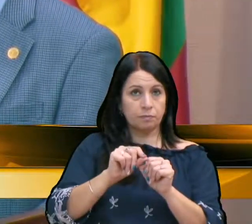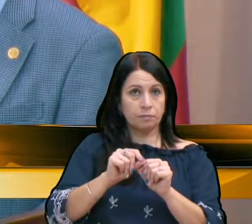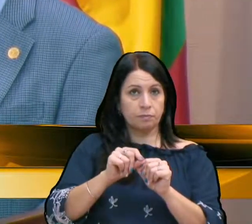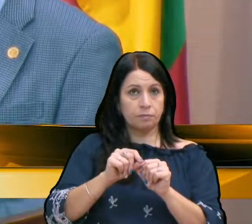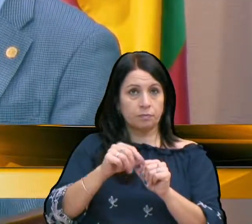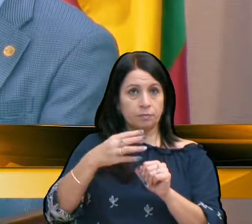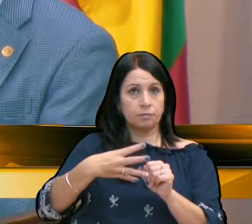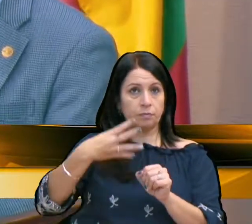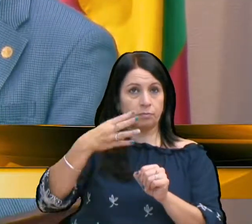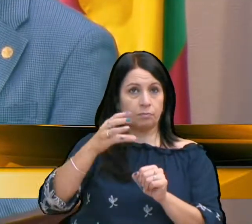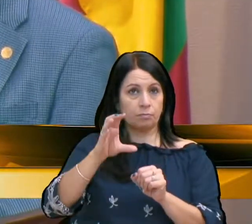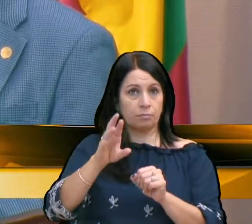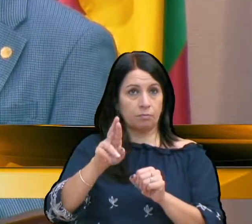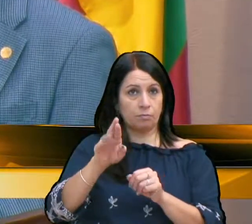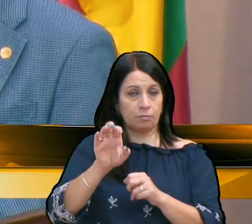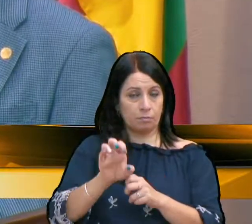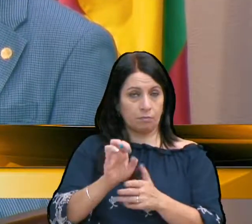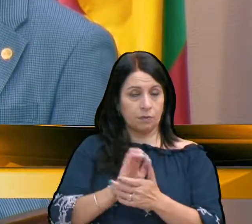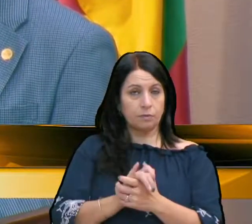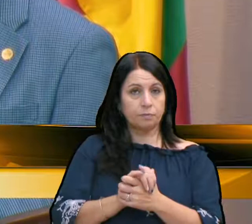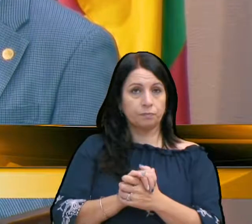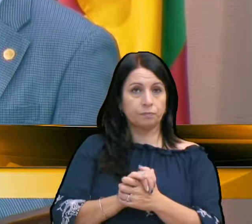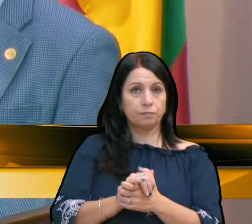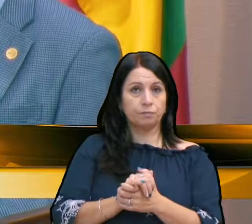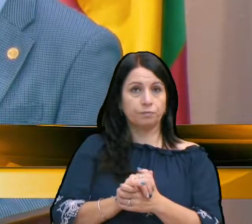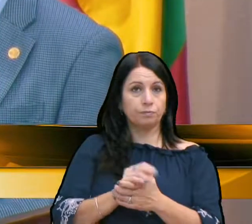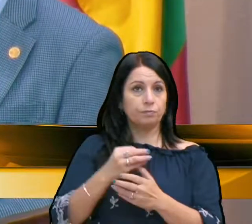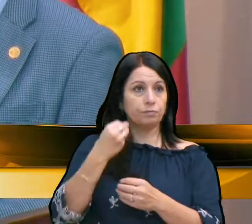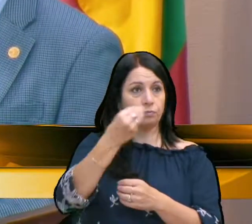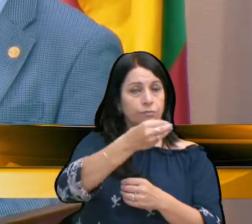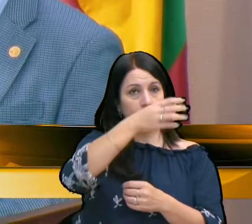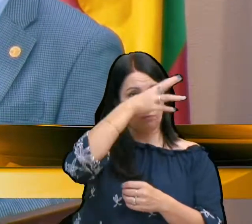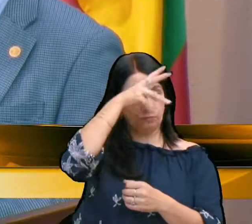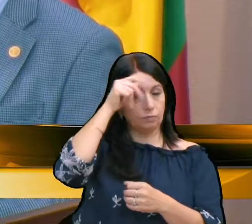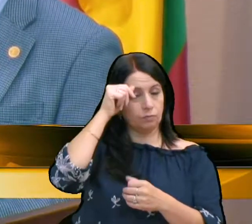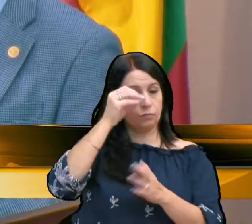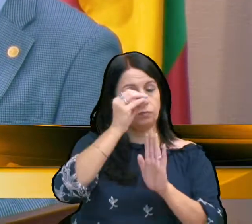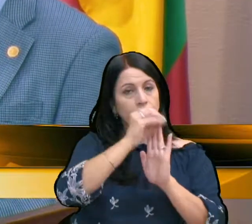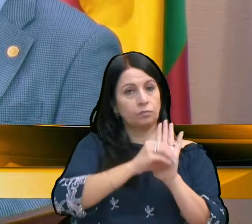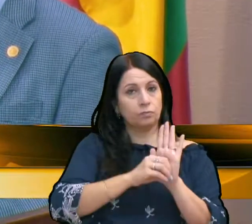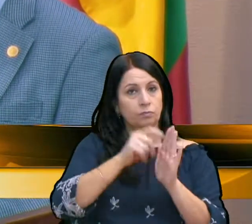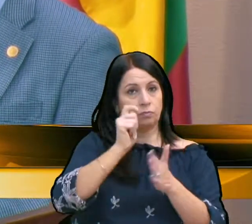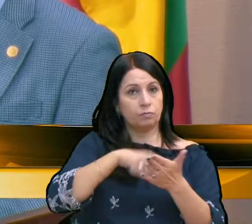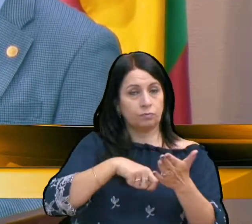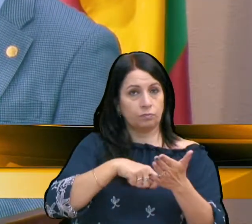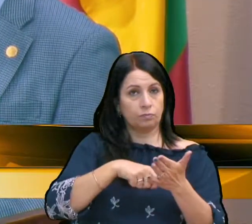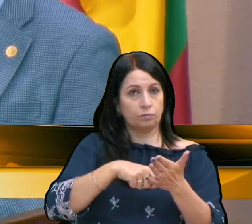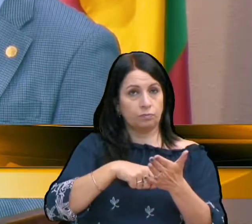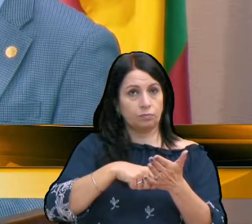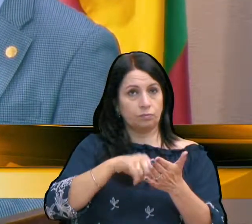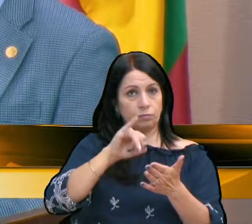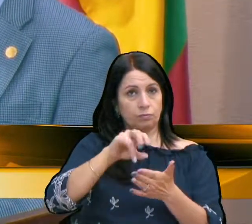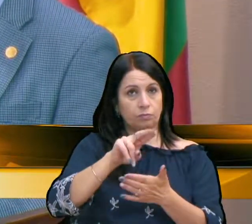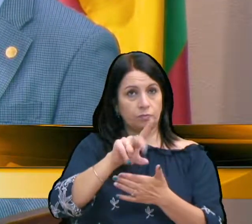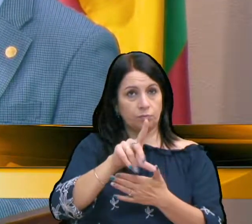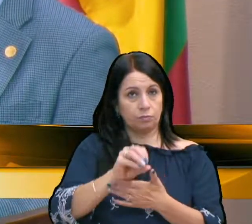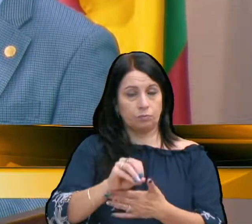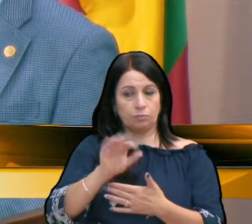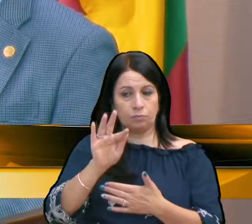4ª Coordenadoria ao Poder Executivo, vem um ofício assinado pelo senhor Júlio